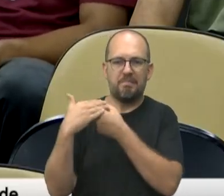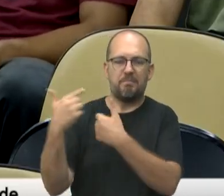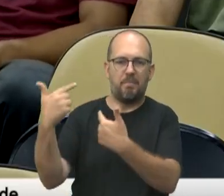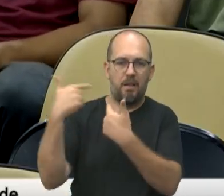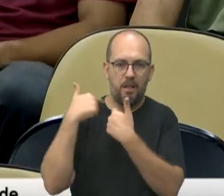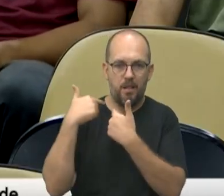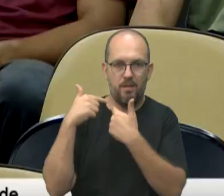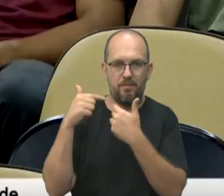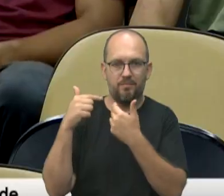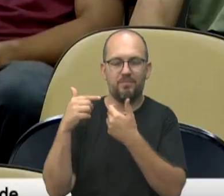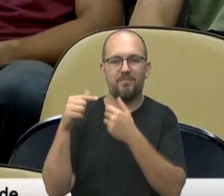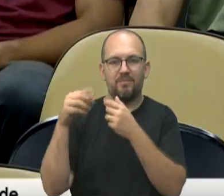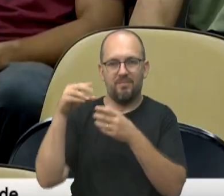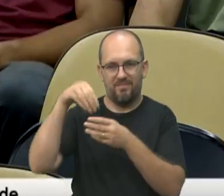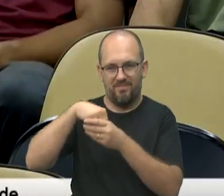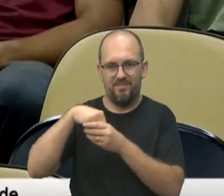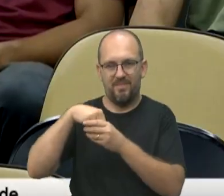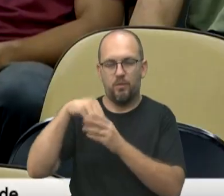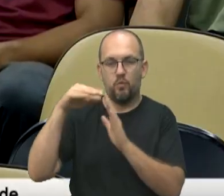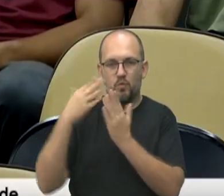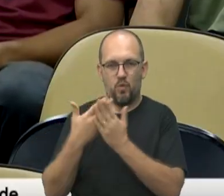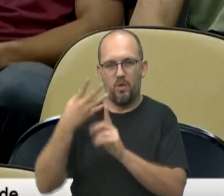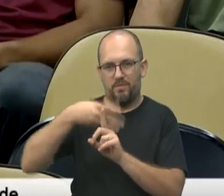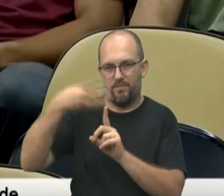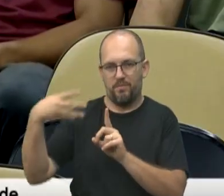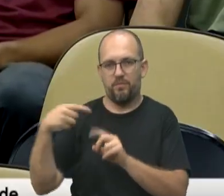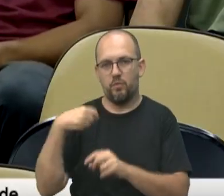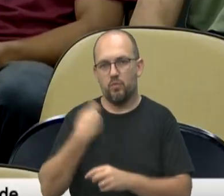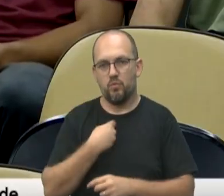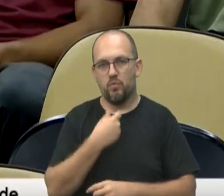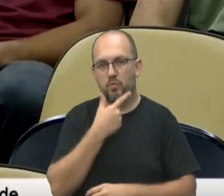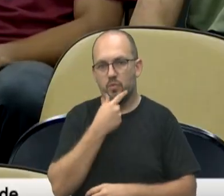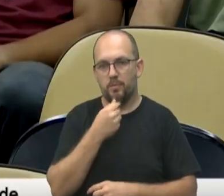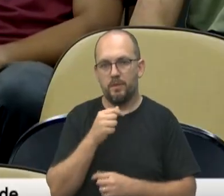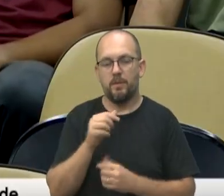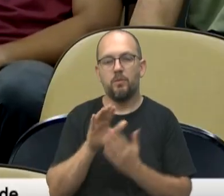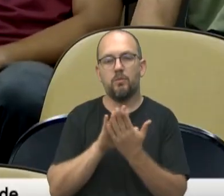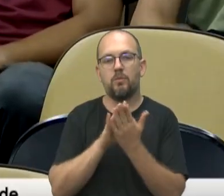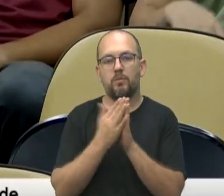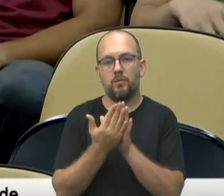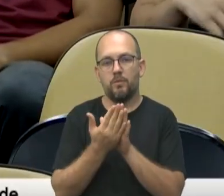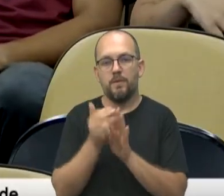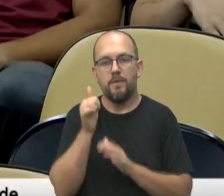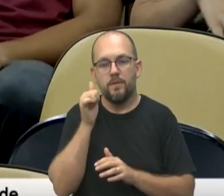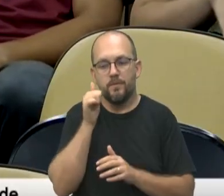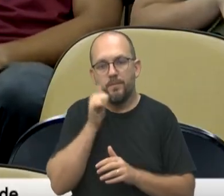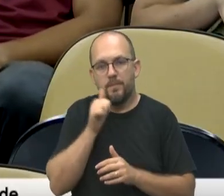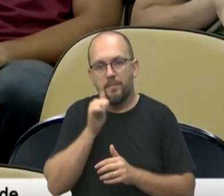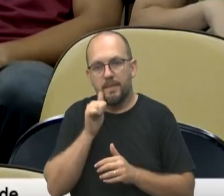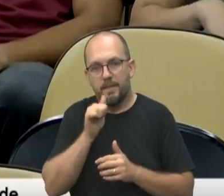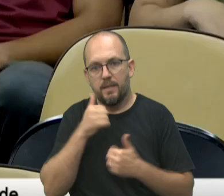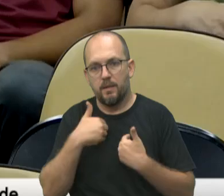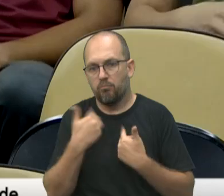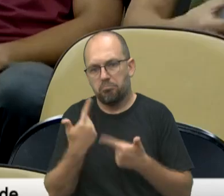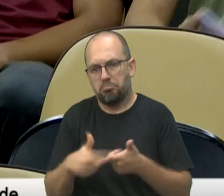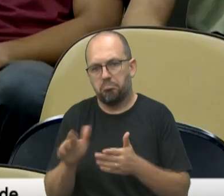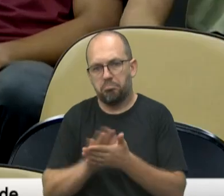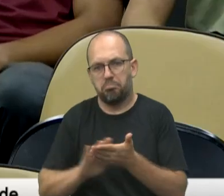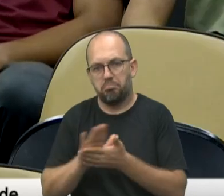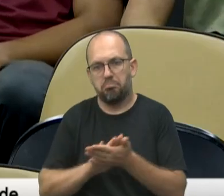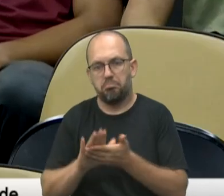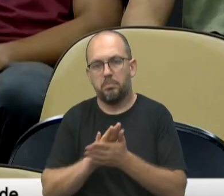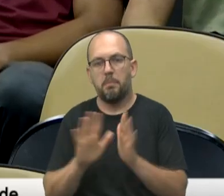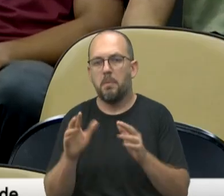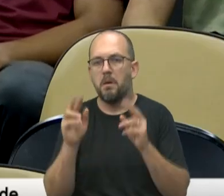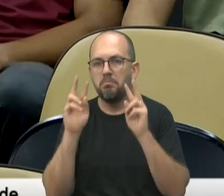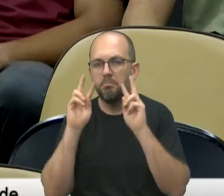da escola, porque apesar de eu ser um menino trans que é extremamente afeminado, e eu não tenho nenhum problema com isso, eu não via